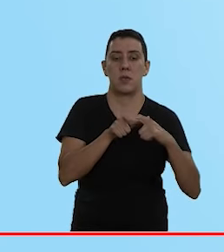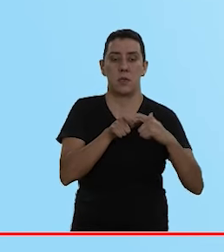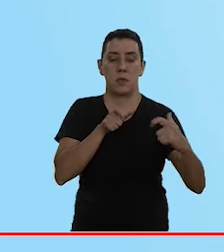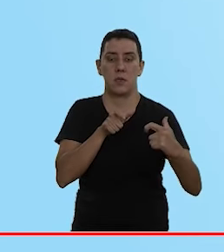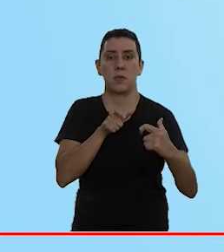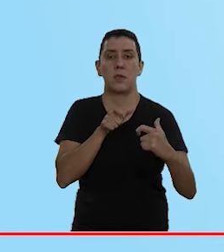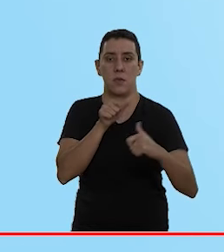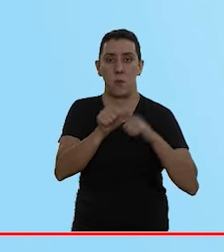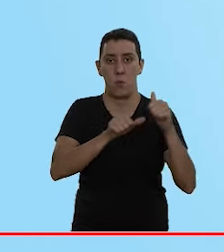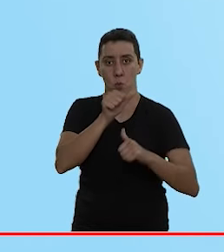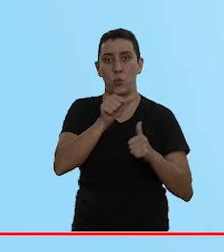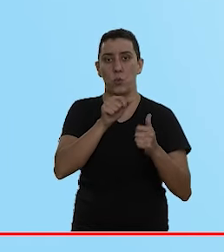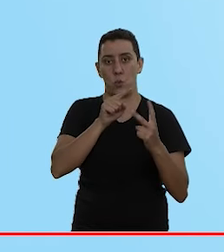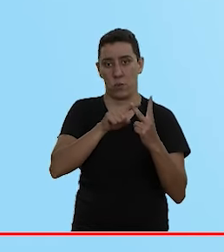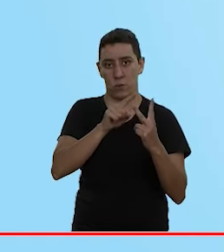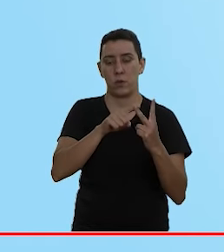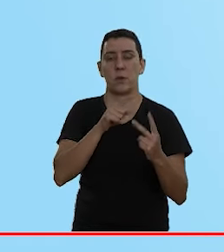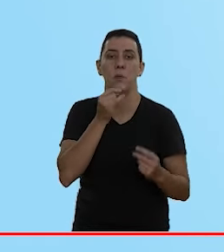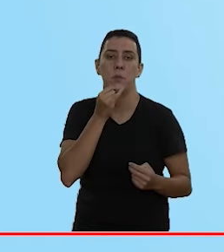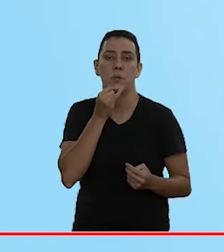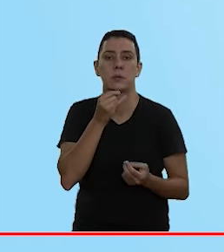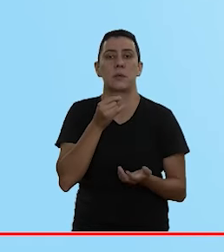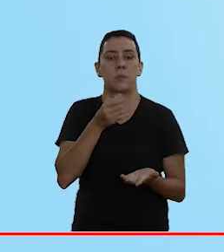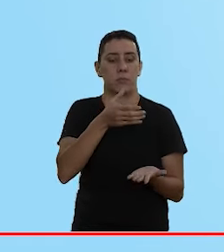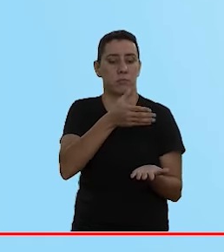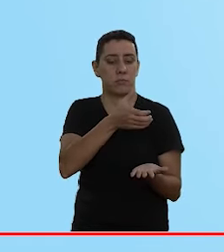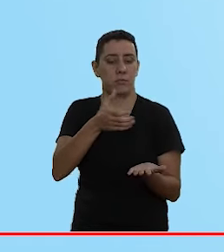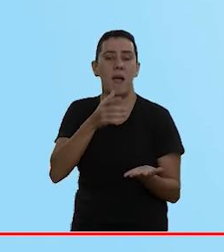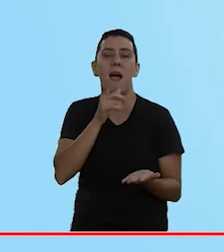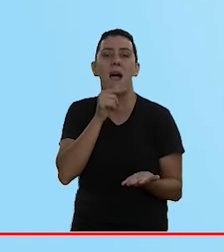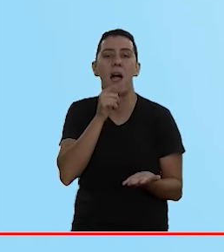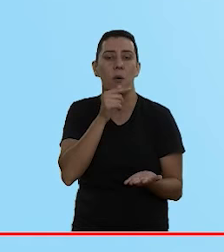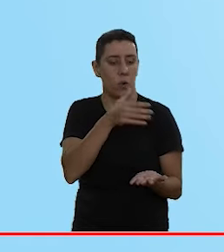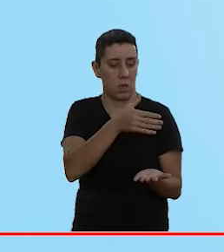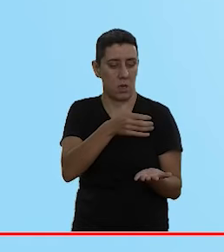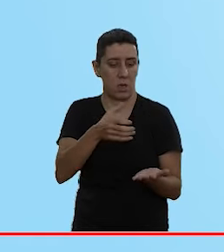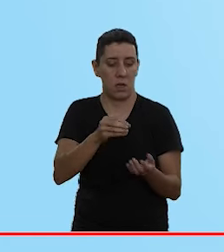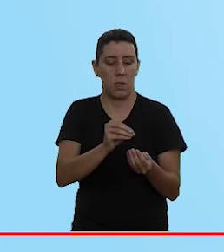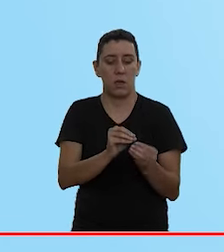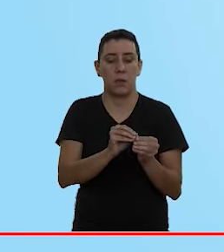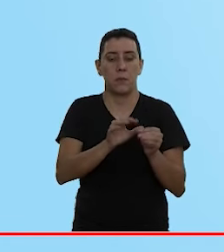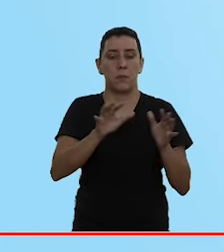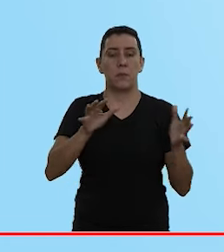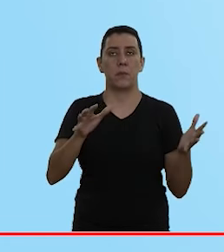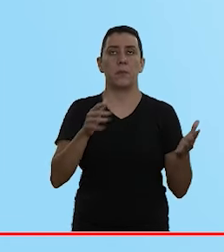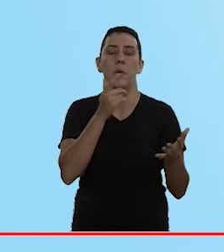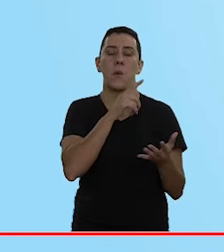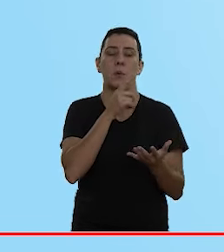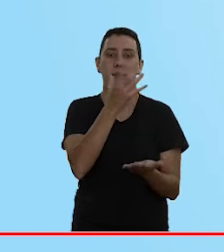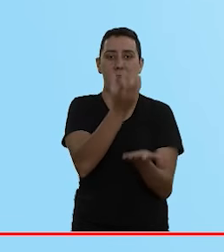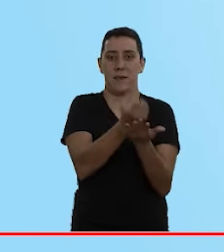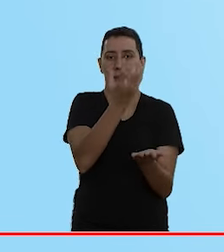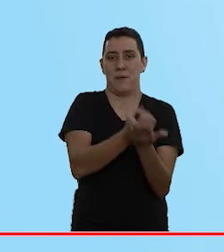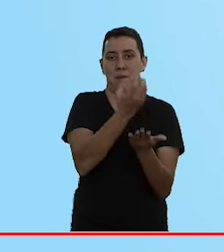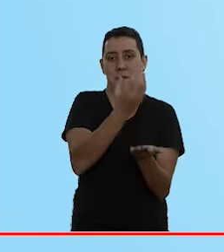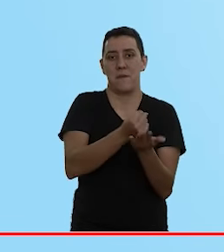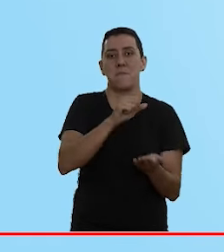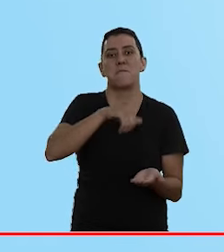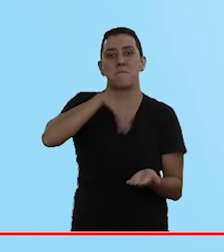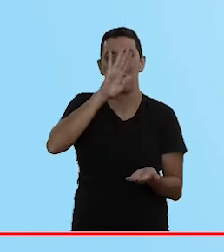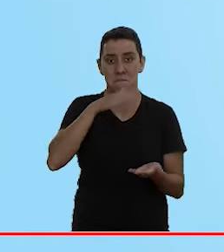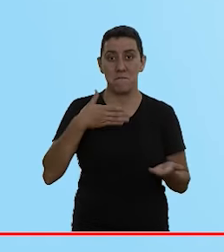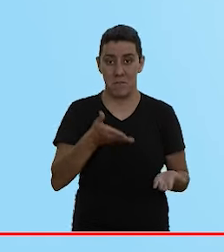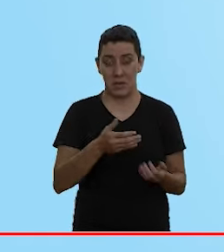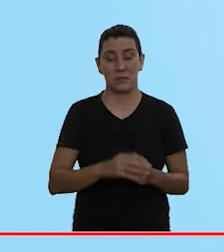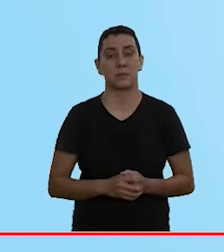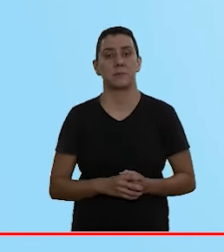falando basicamente em borrifar água, né, nos módulos, para fazer com que eles sofram mais o efeito PID. Então,